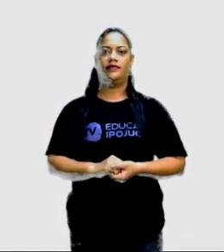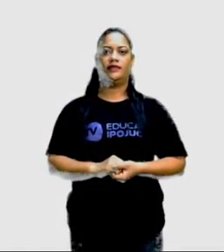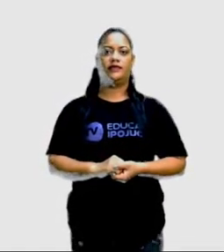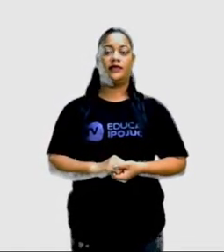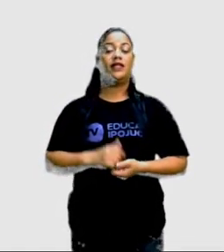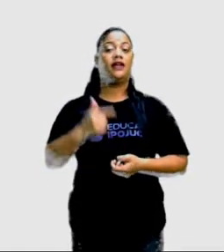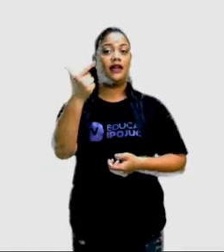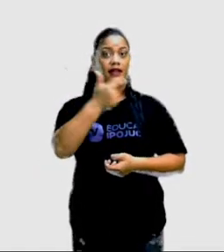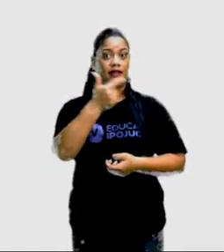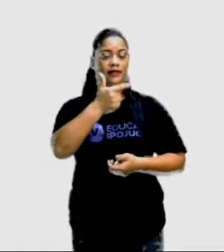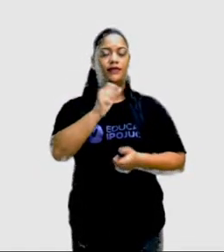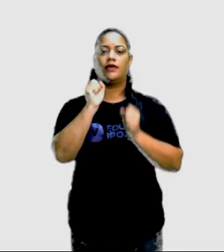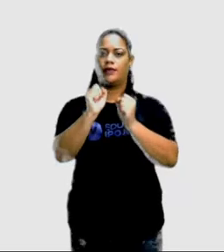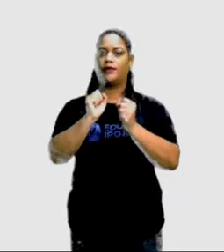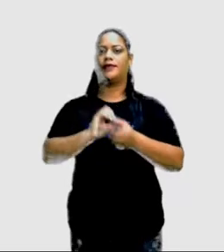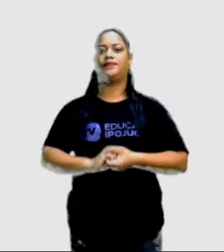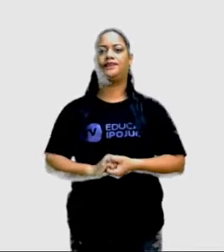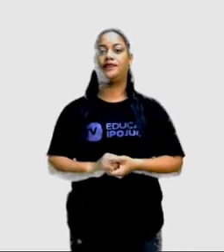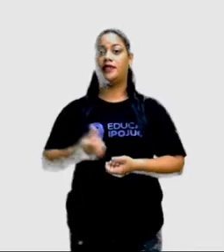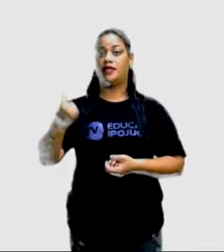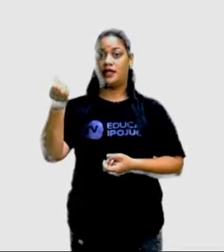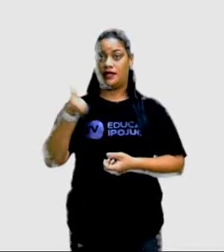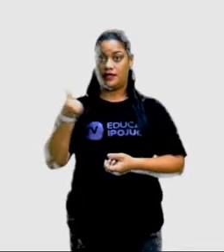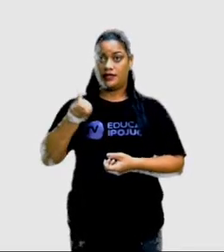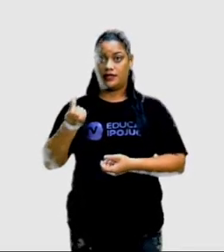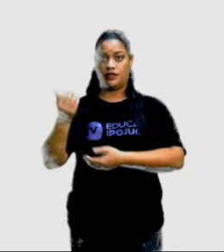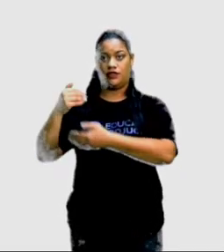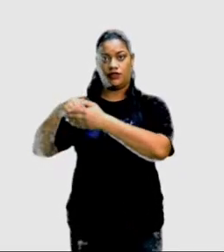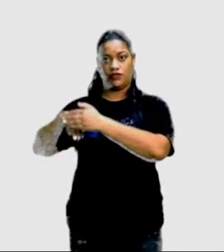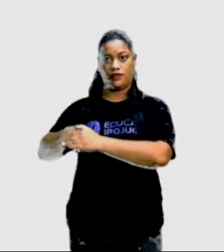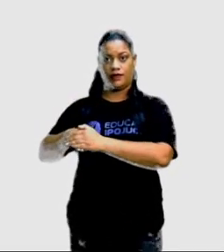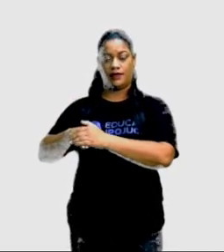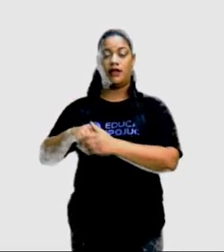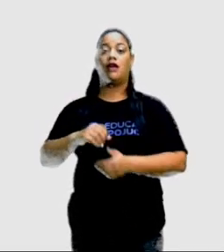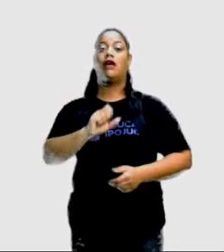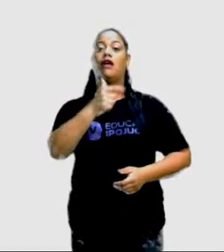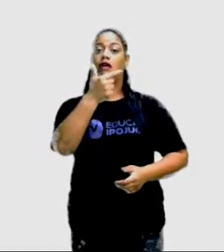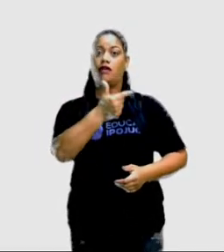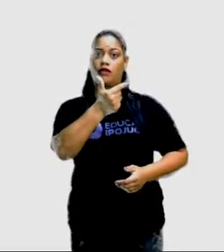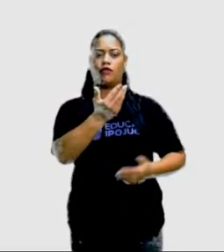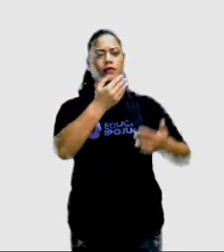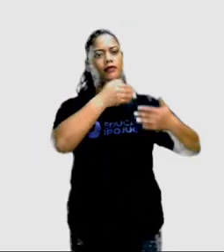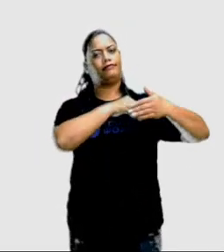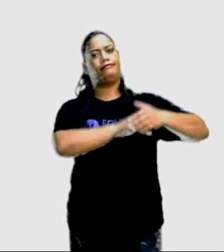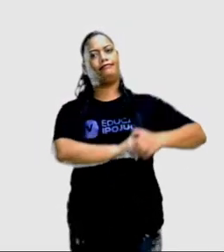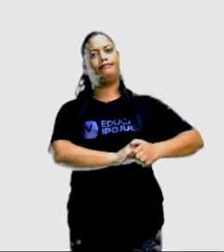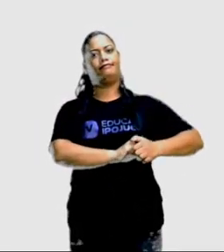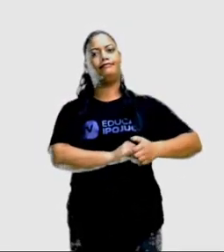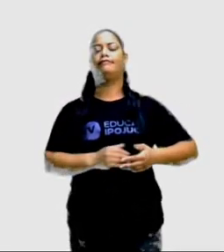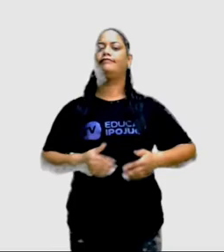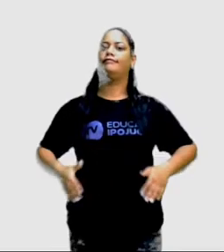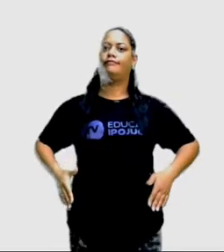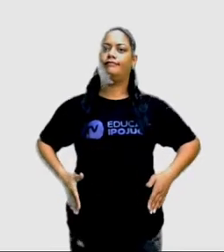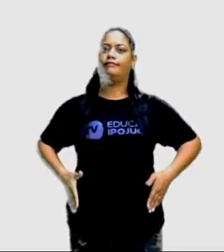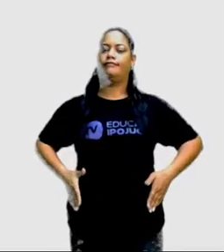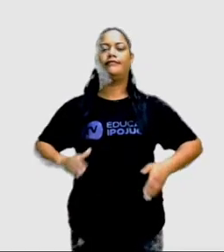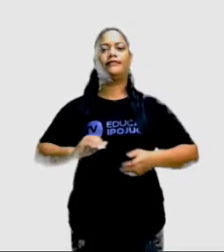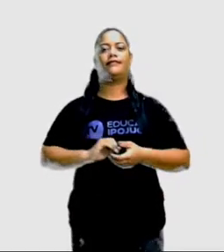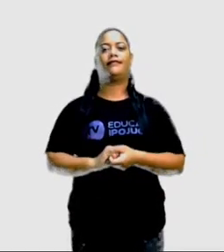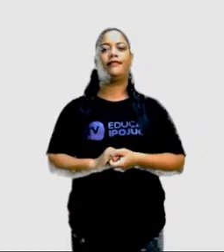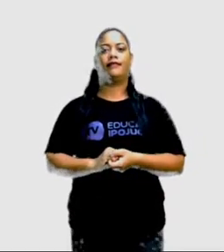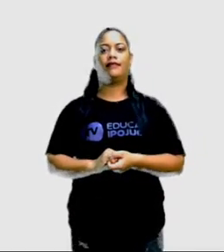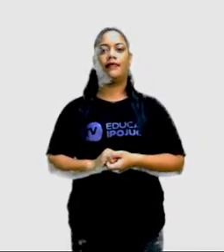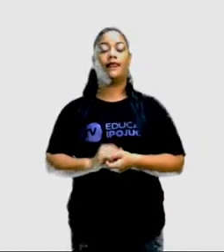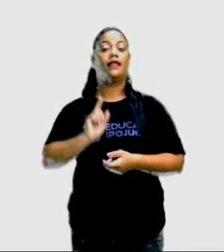A segunda maneira, eu posso colocar 6 balas no bolso 1 e 2 no bolso 2.